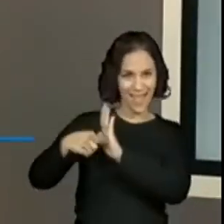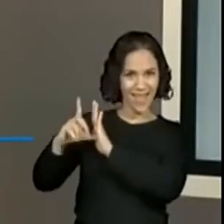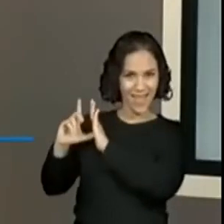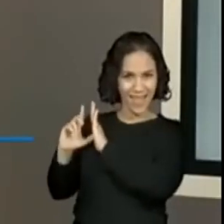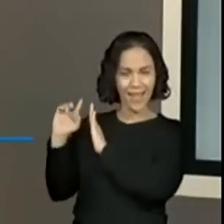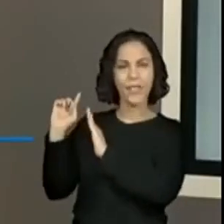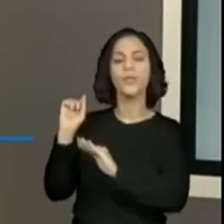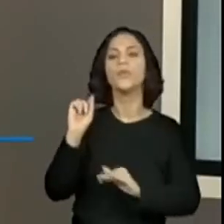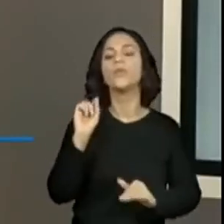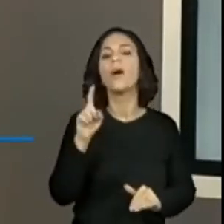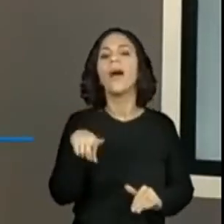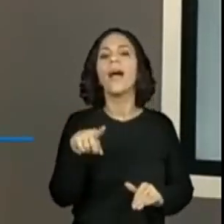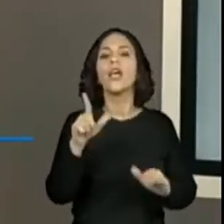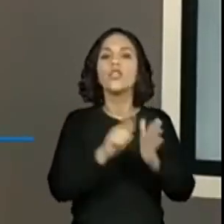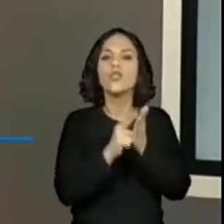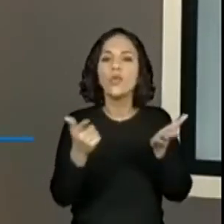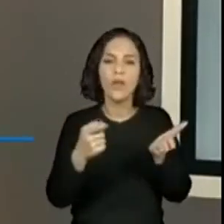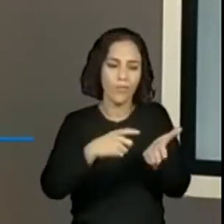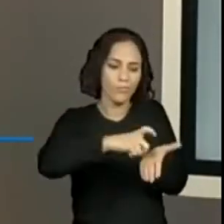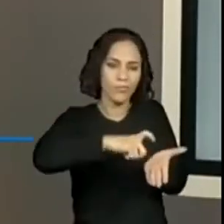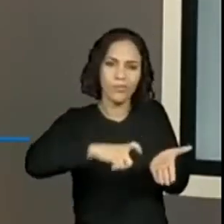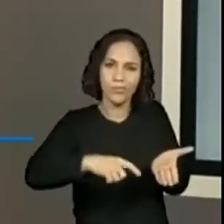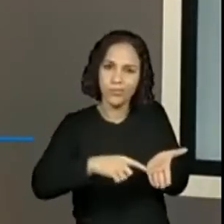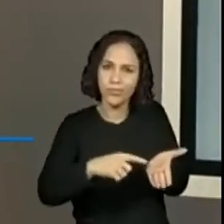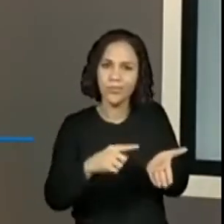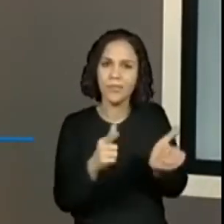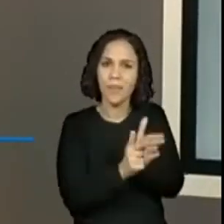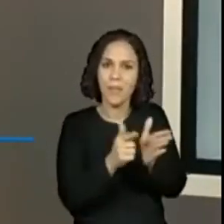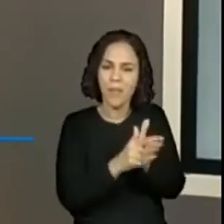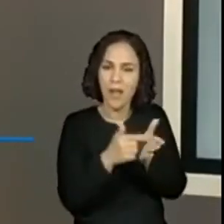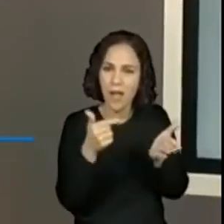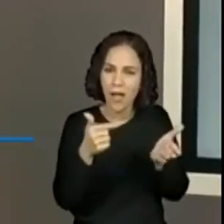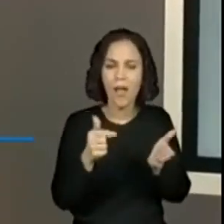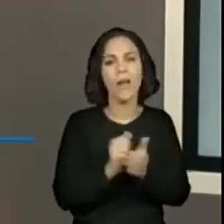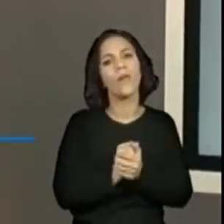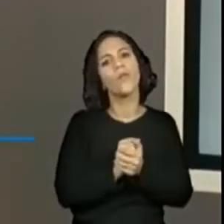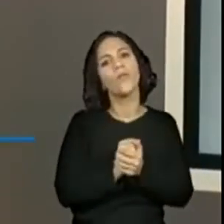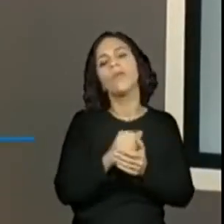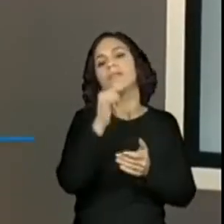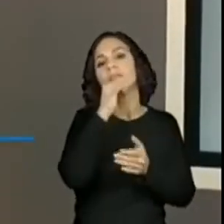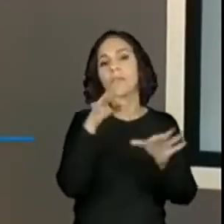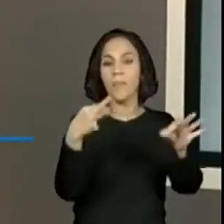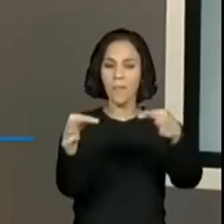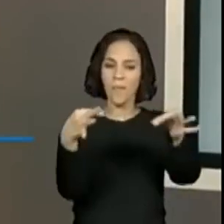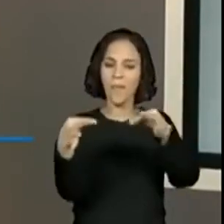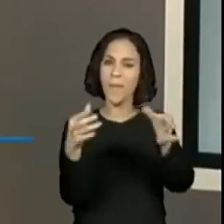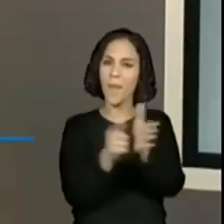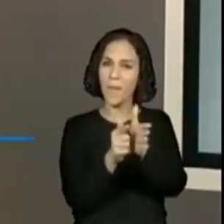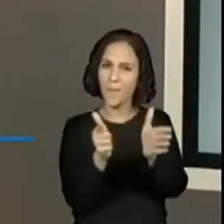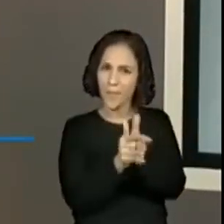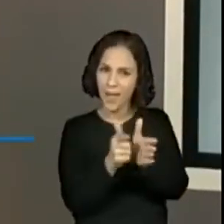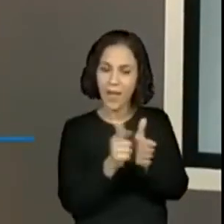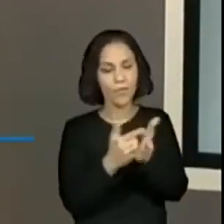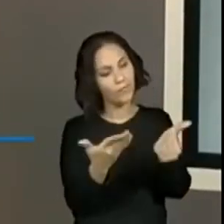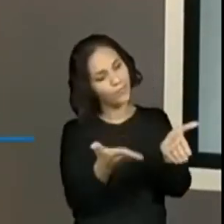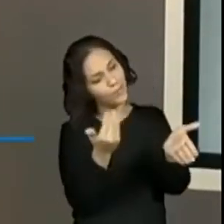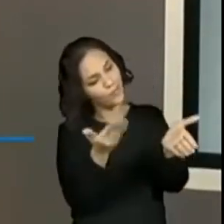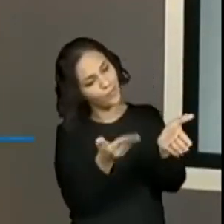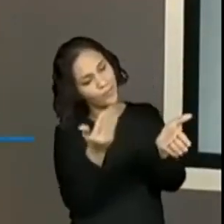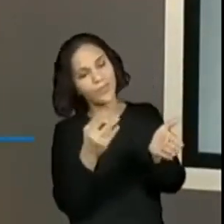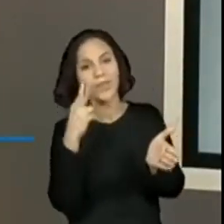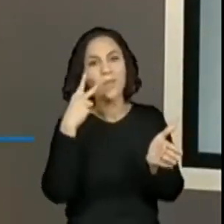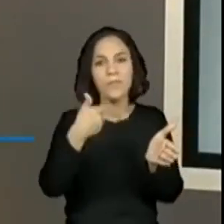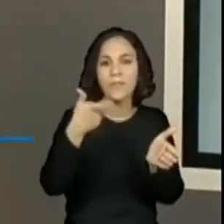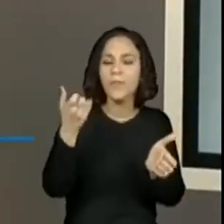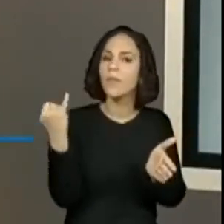os jornais impressos e com o portador né o jornal mesmo foliar ele vimos como é importante